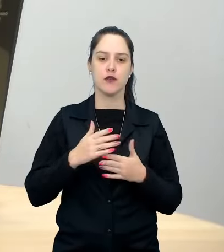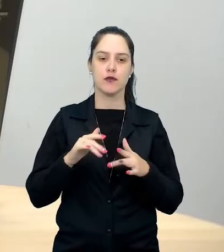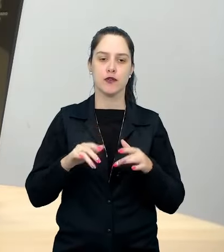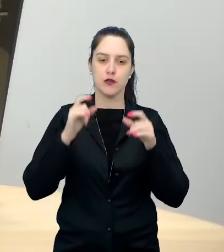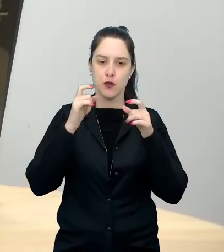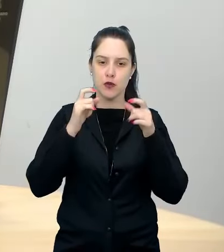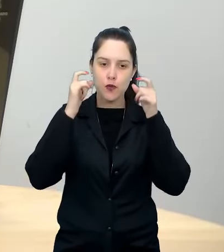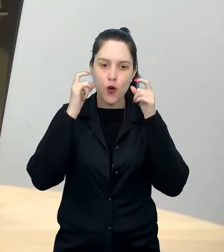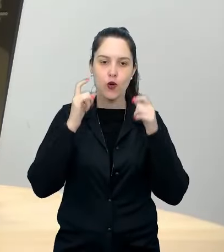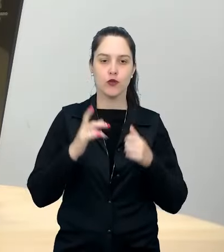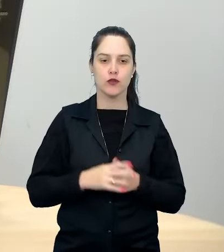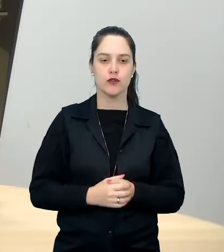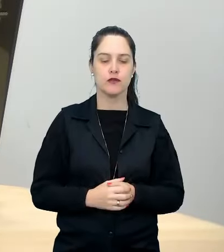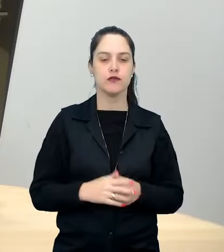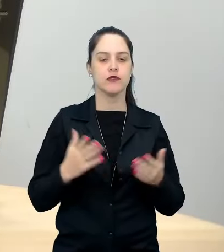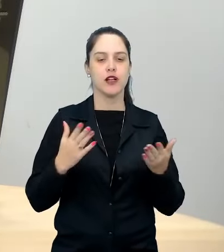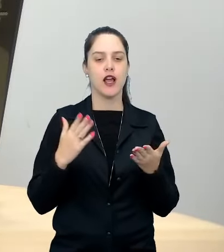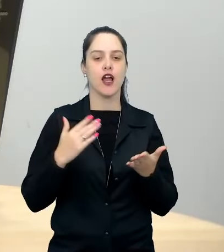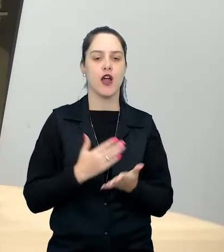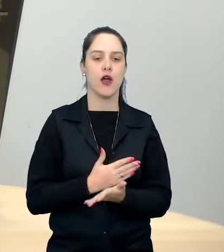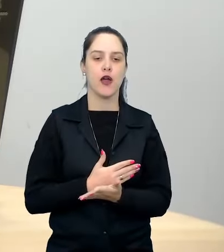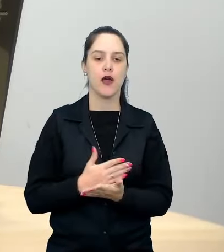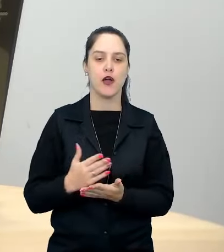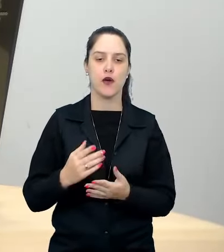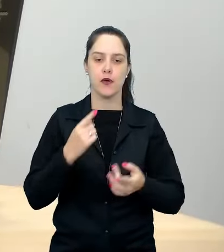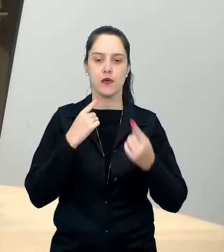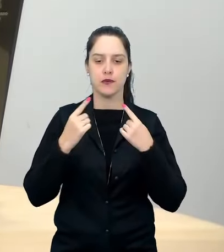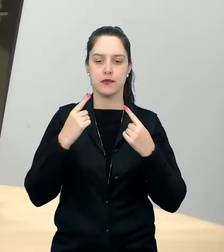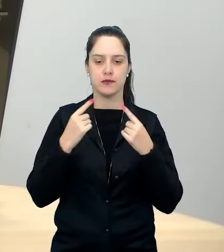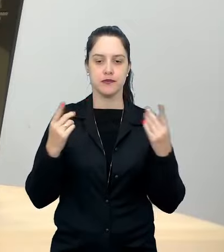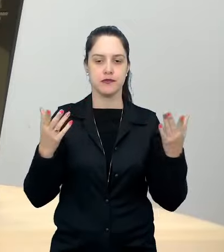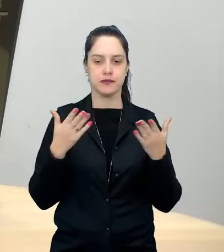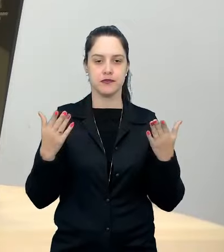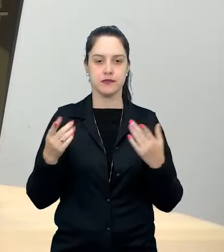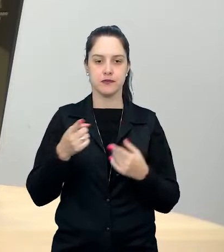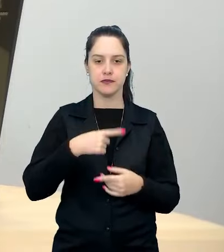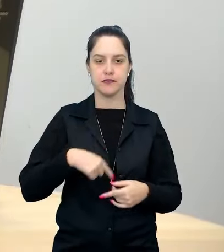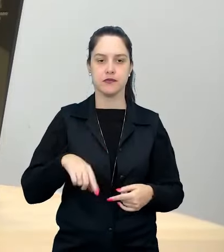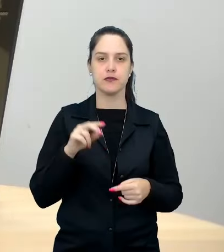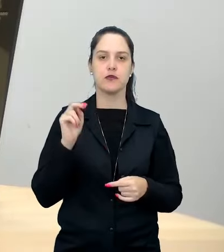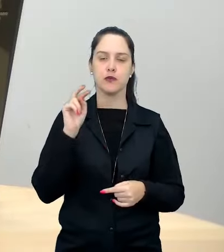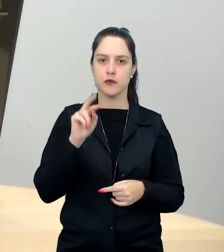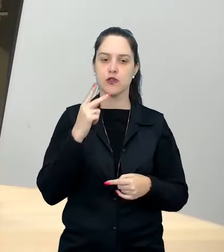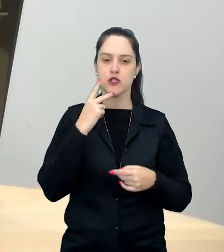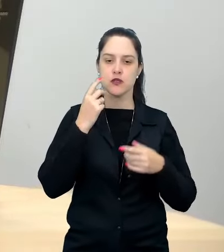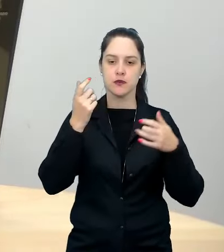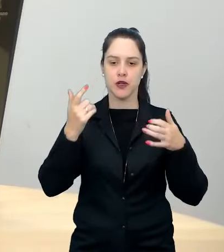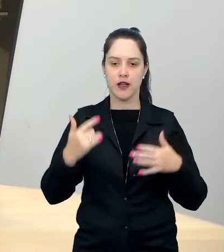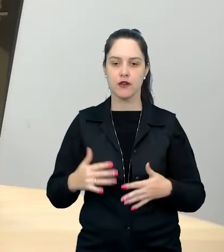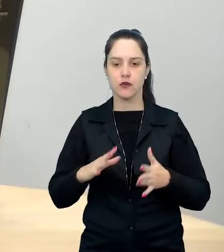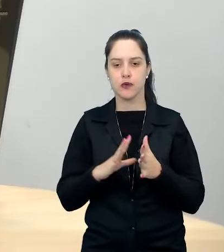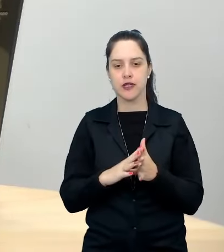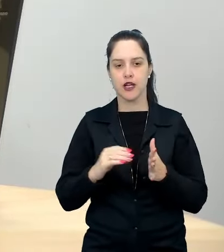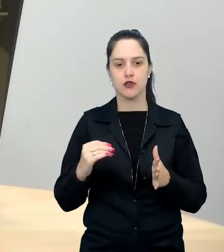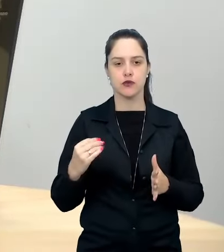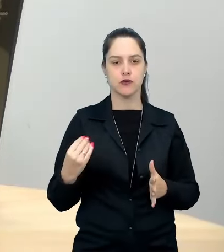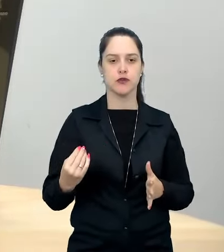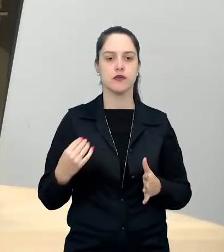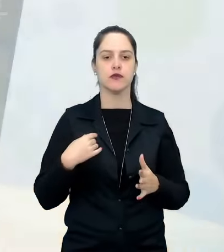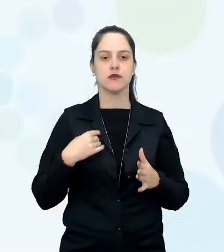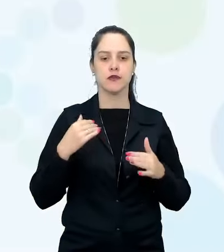óculos. A gente vai começar a conversa hoje com vocês, como a gente falou, unidade curricular 1, No Mundo